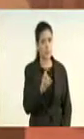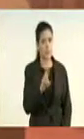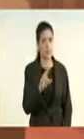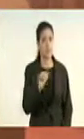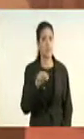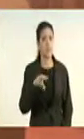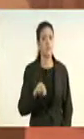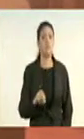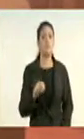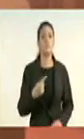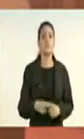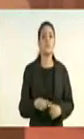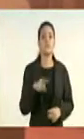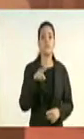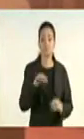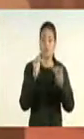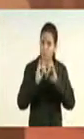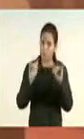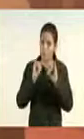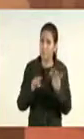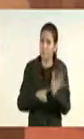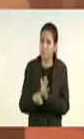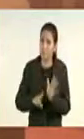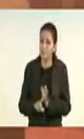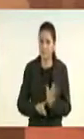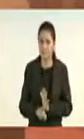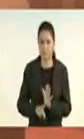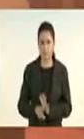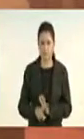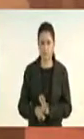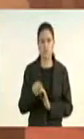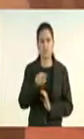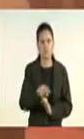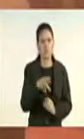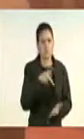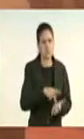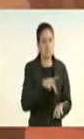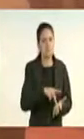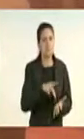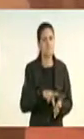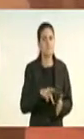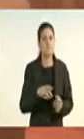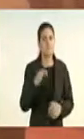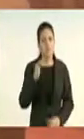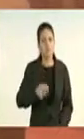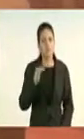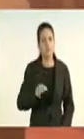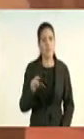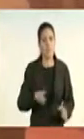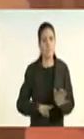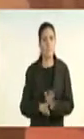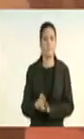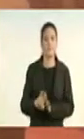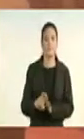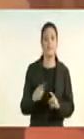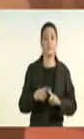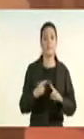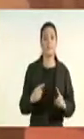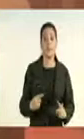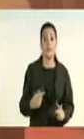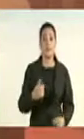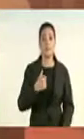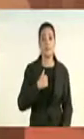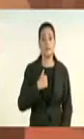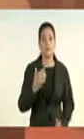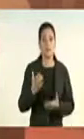para isso, para fazer os questionamentos, e é legítimo o questionamento de Vossa Excelência, e quero até entender, deputado Adriano, que deputado, essa discussão... depois